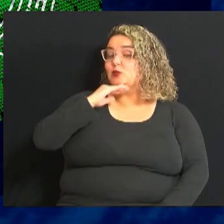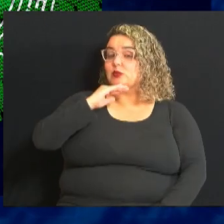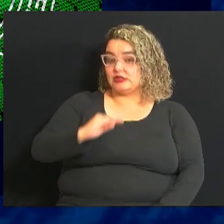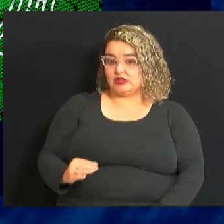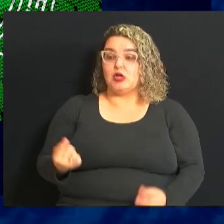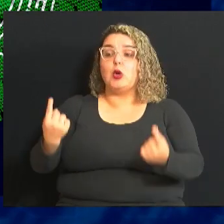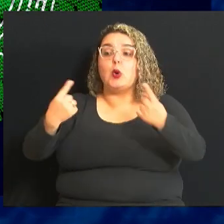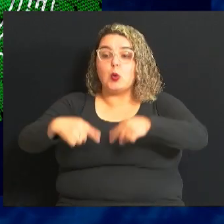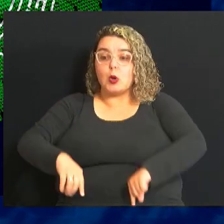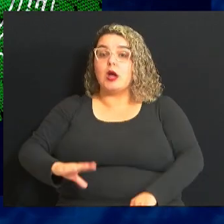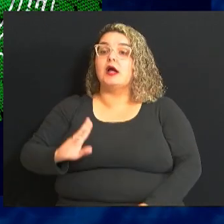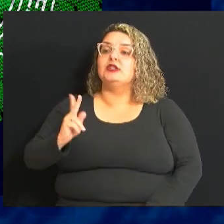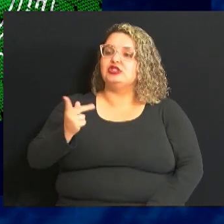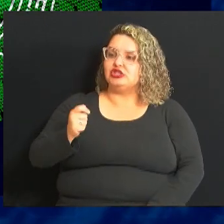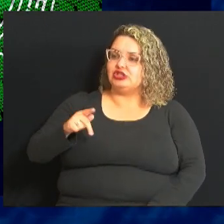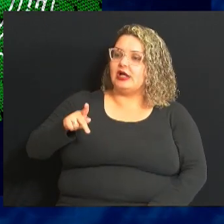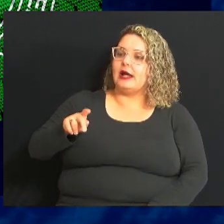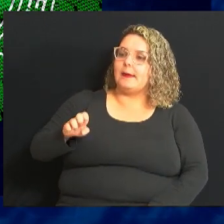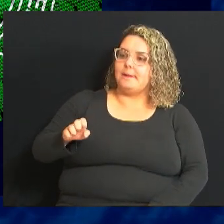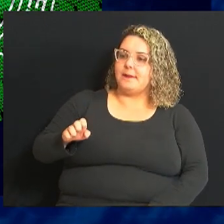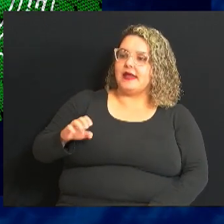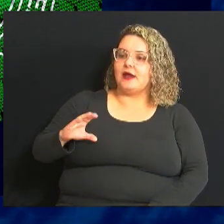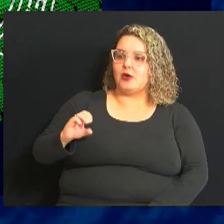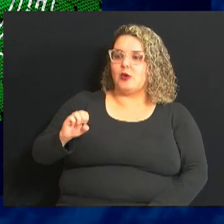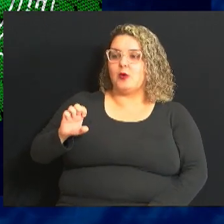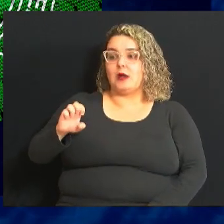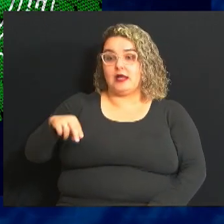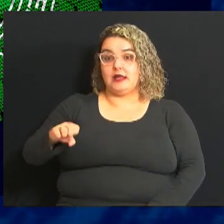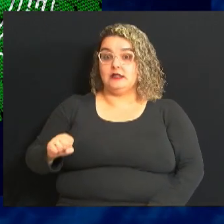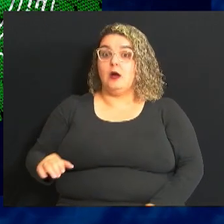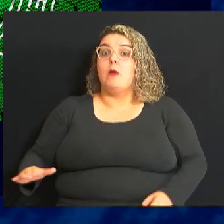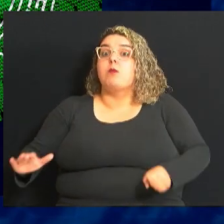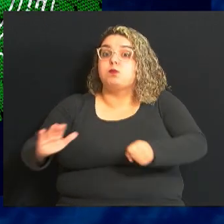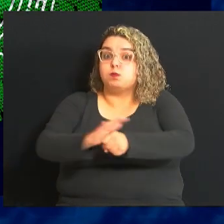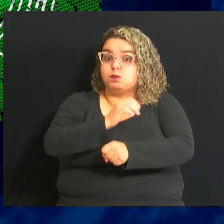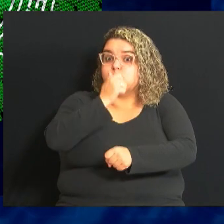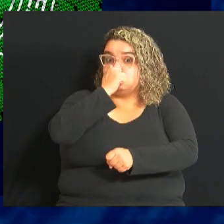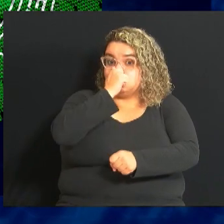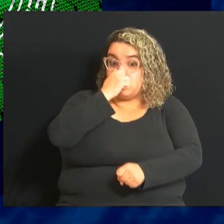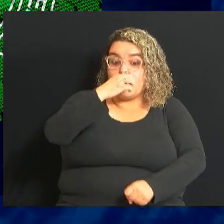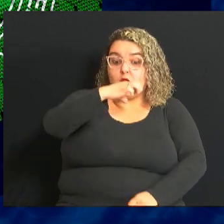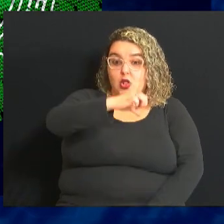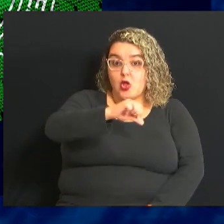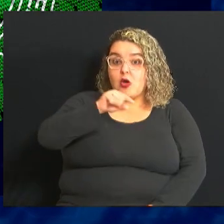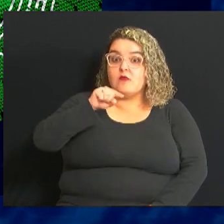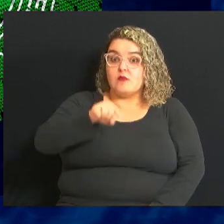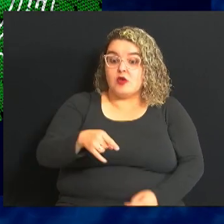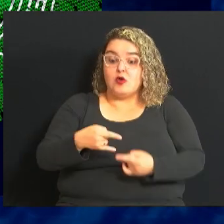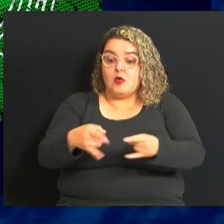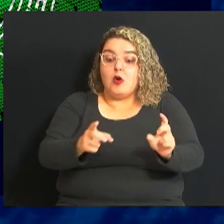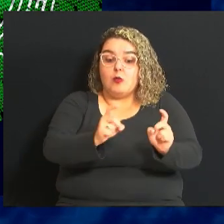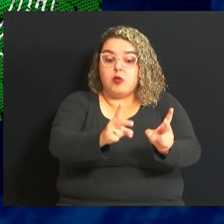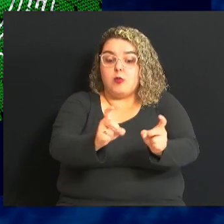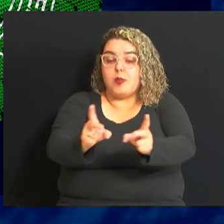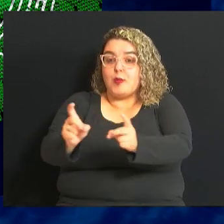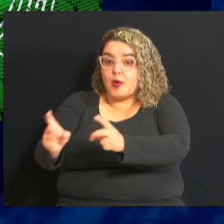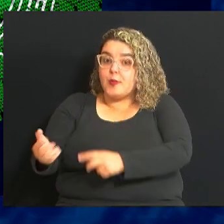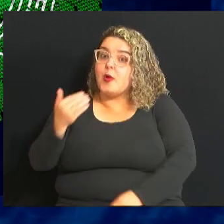contra a Chapecoense, e vai ser com casa cheia, viu? Mais de 9.000 ingressos já foram